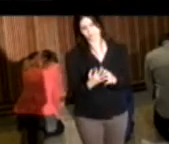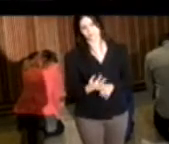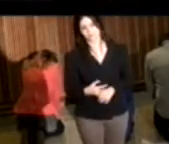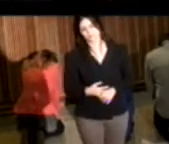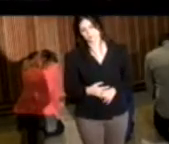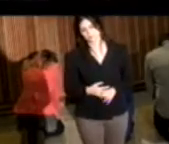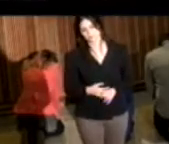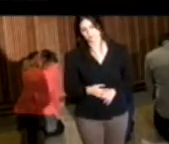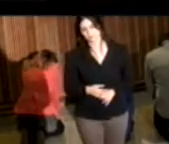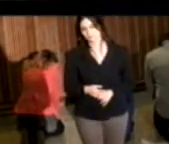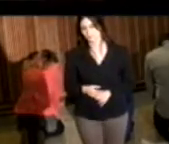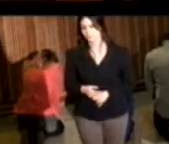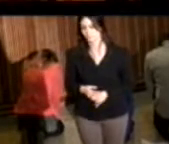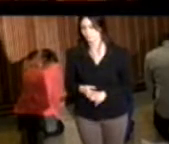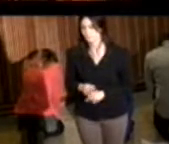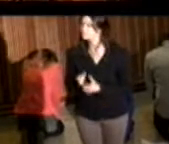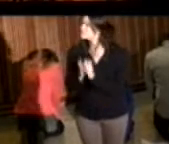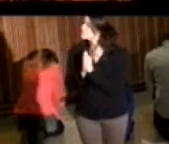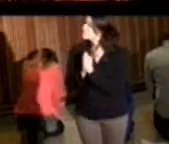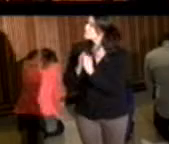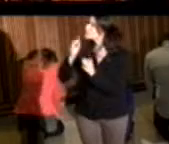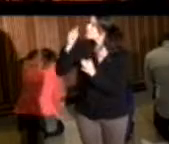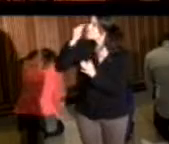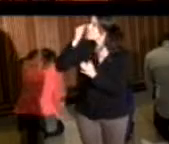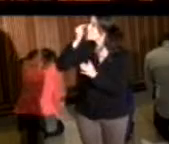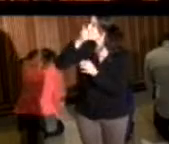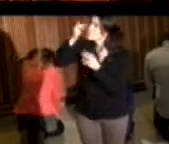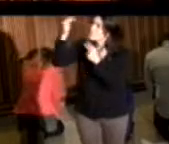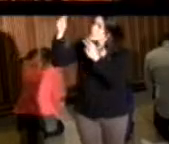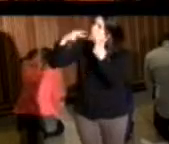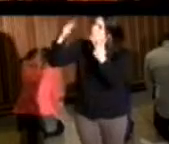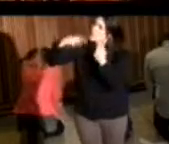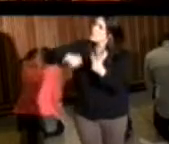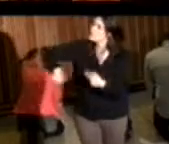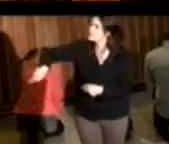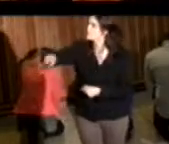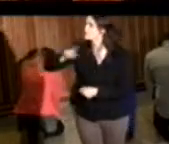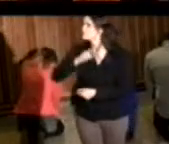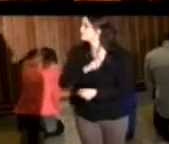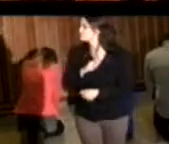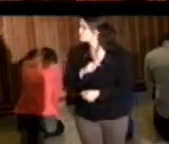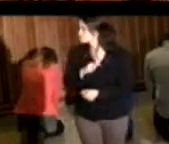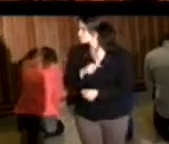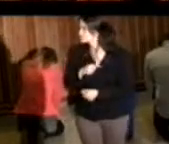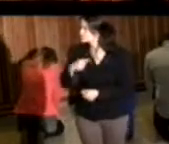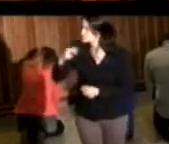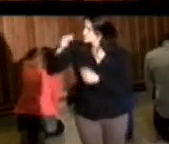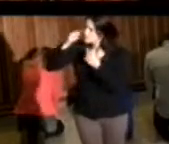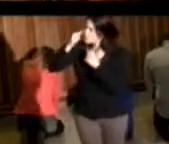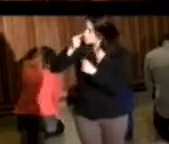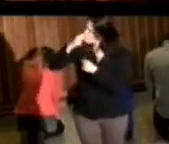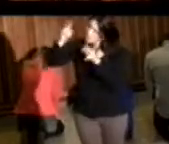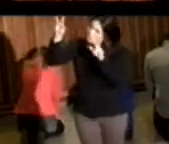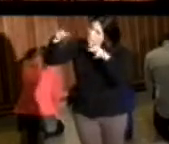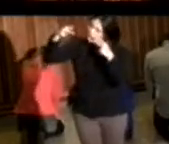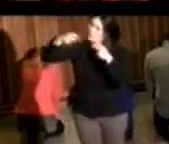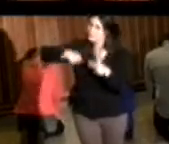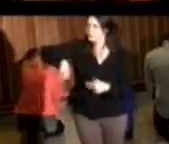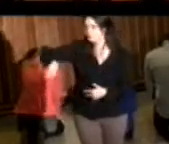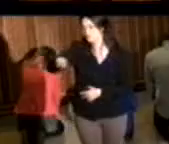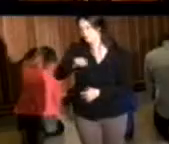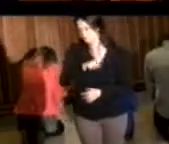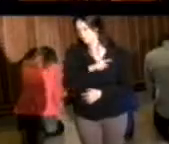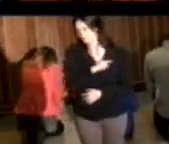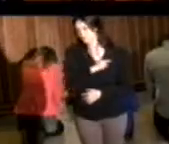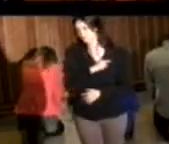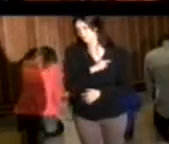Olha para mim, Senhor, olha para mim. Eu estou precisando dessa intervenção do Senhor na minha vida. Olha para mim.